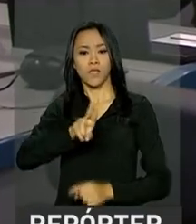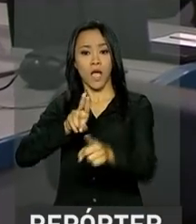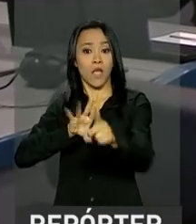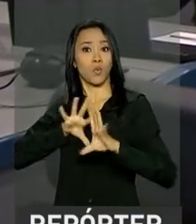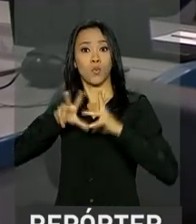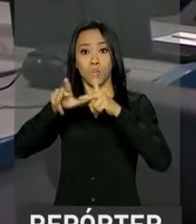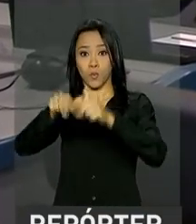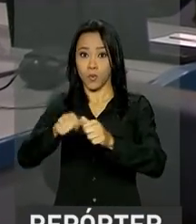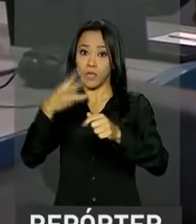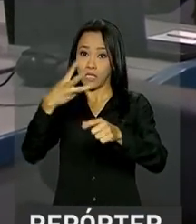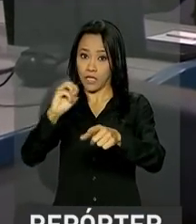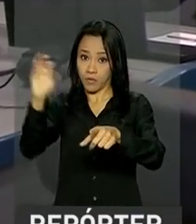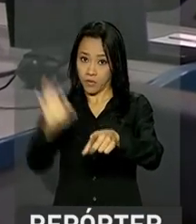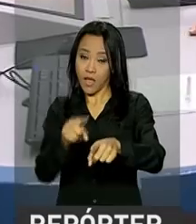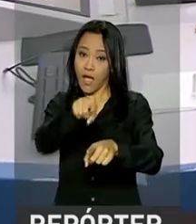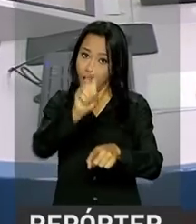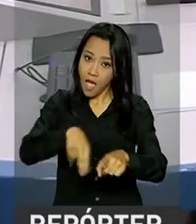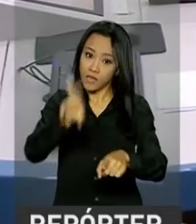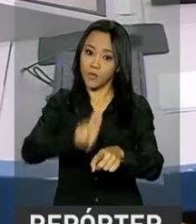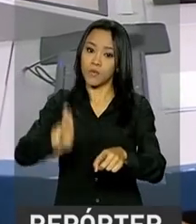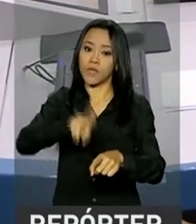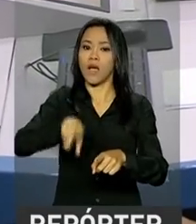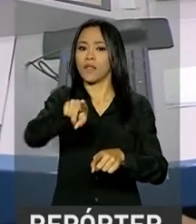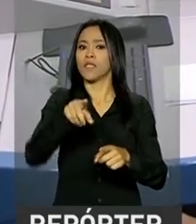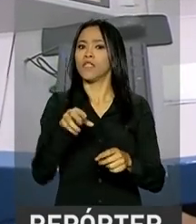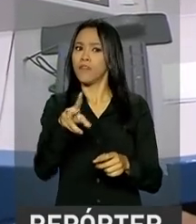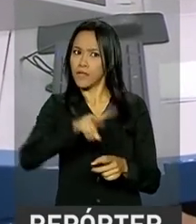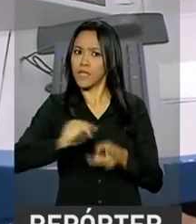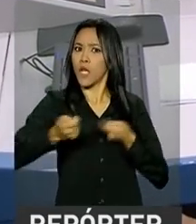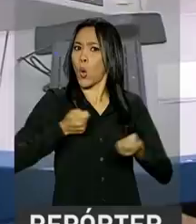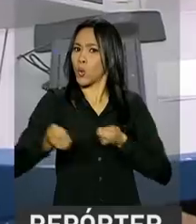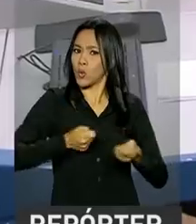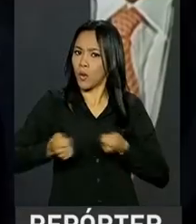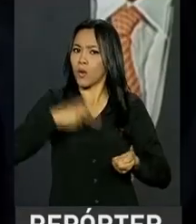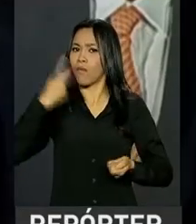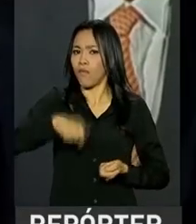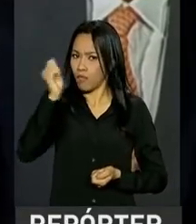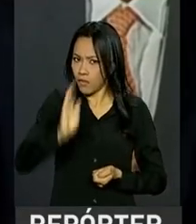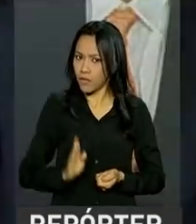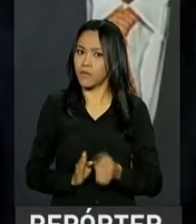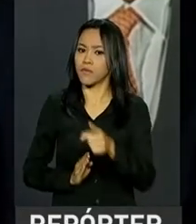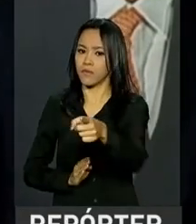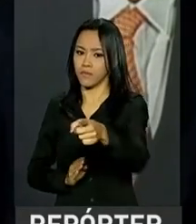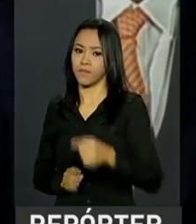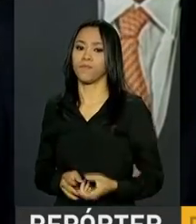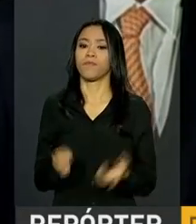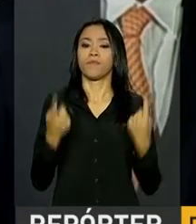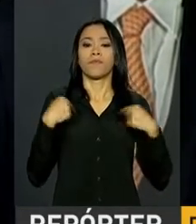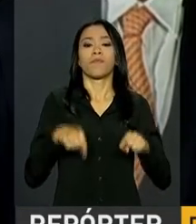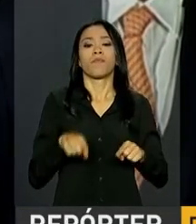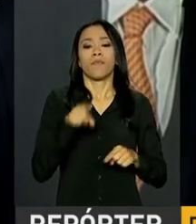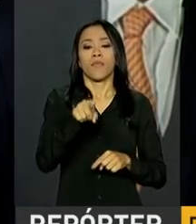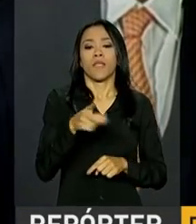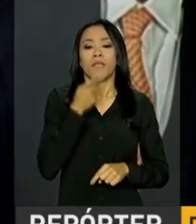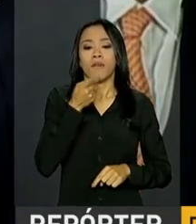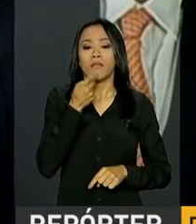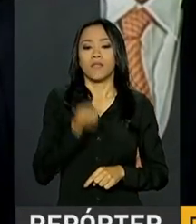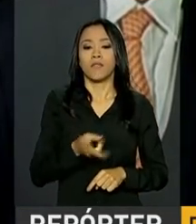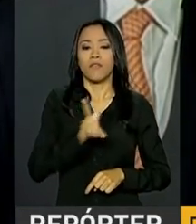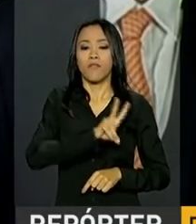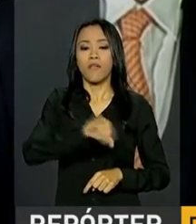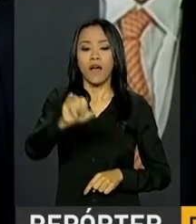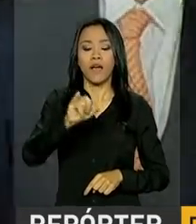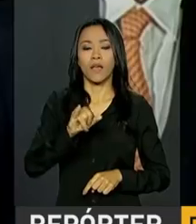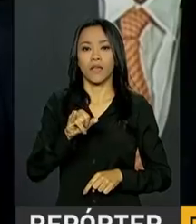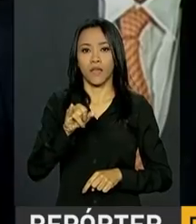armadas ea operação será totalmente controlada pelo brasil ele vai permitir as